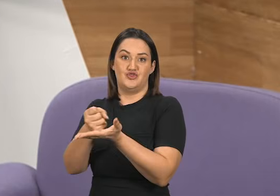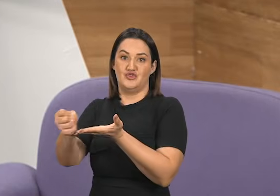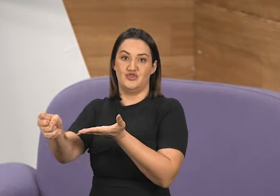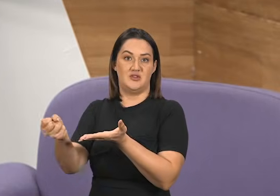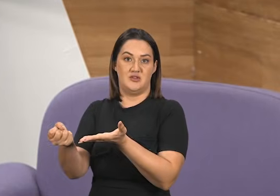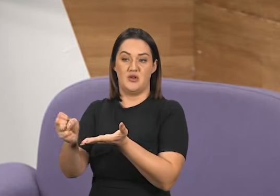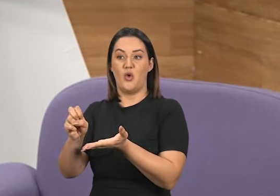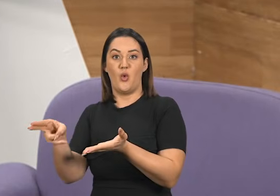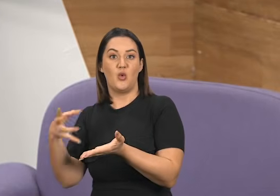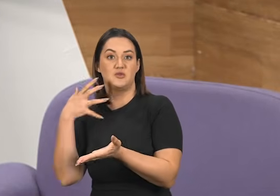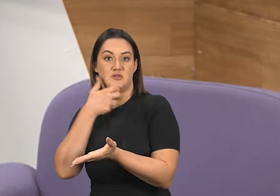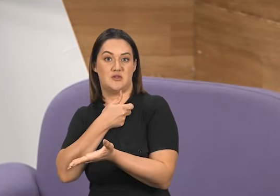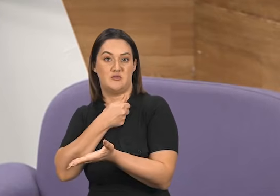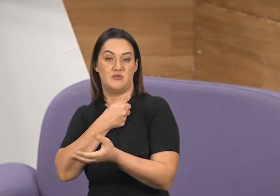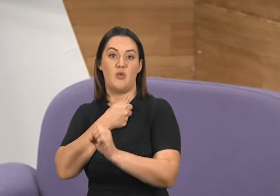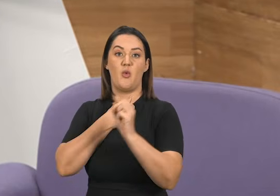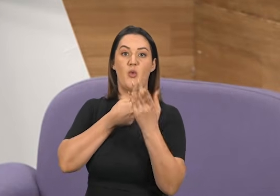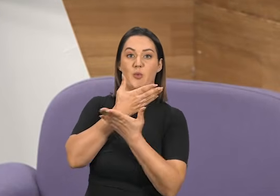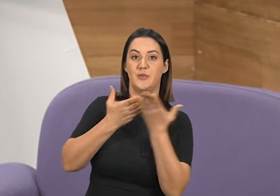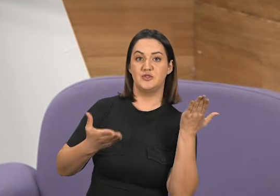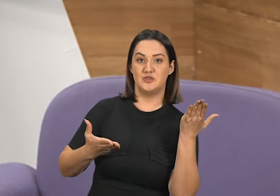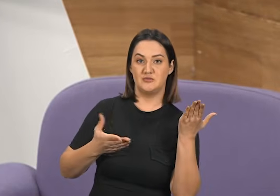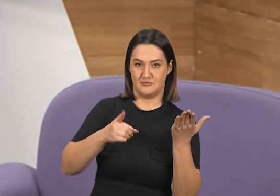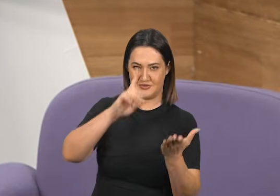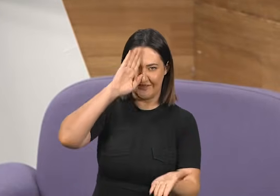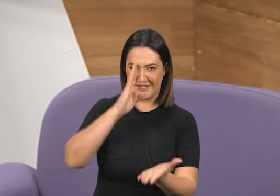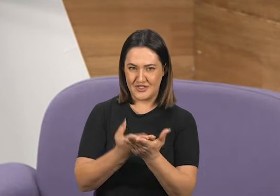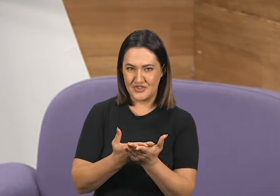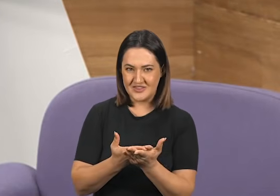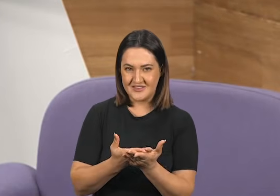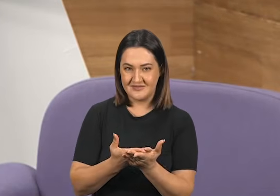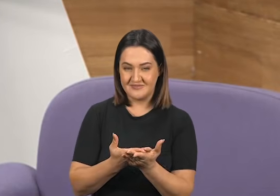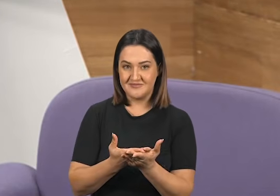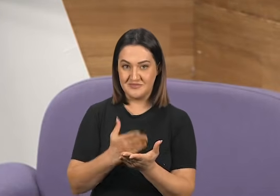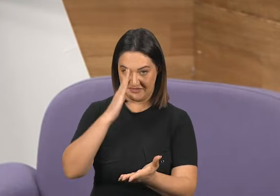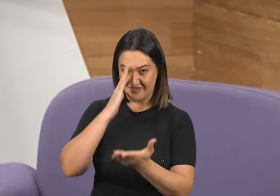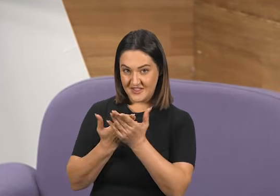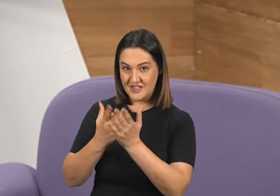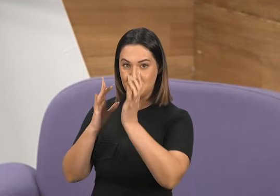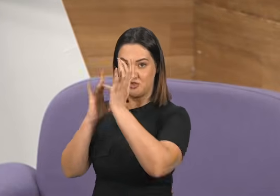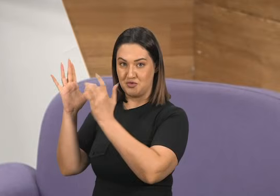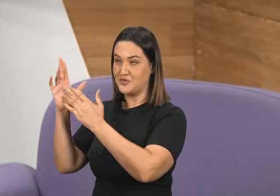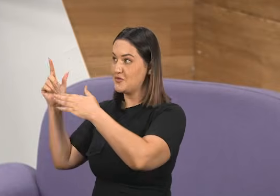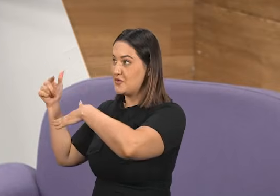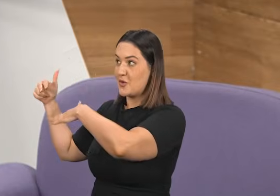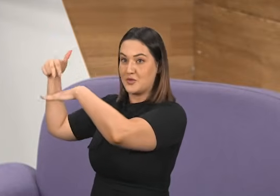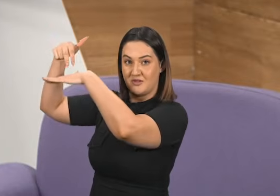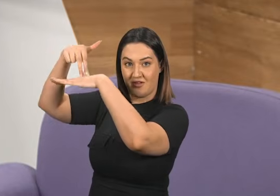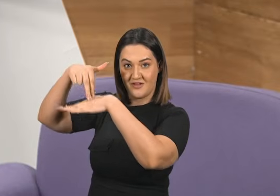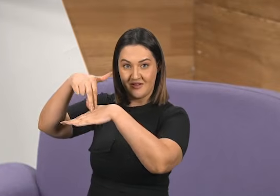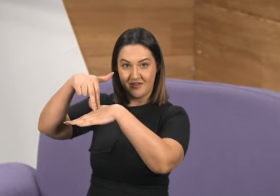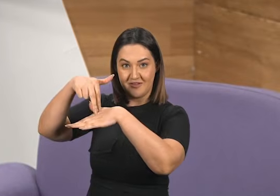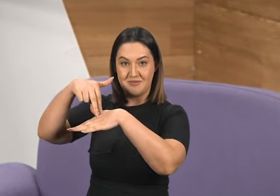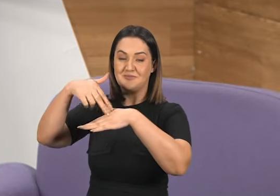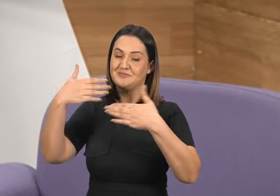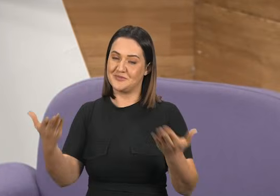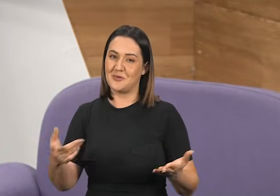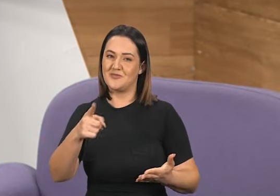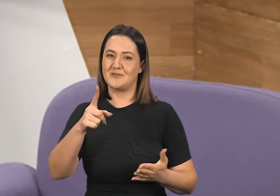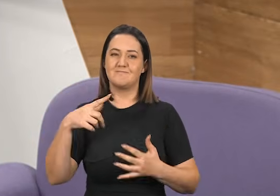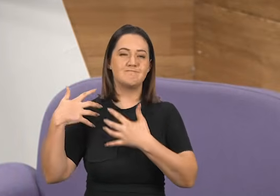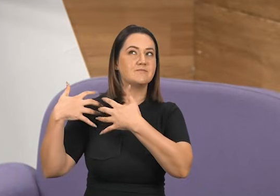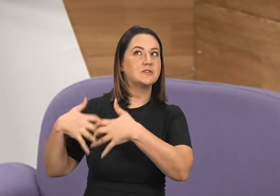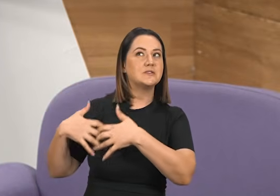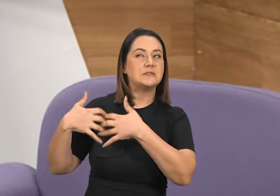morre perdida. E aí, você crê na volta de Cristo? Você crê que esse dia está muito perto?